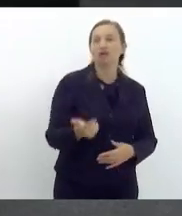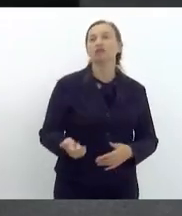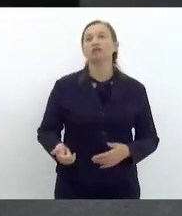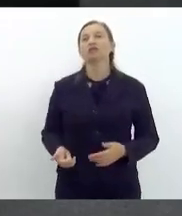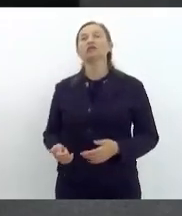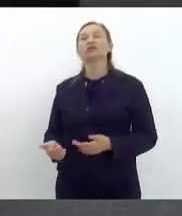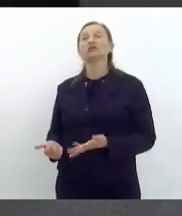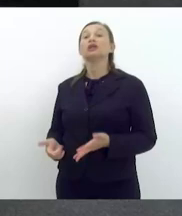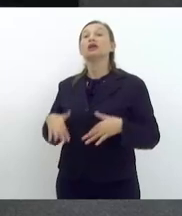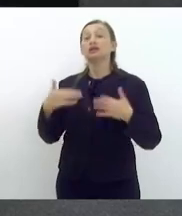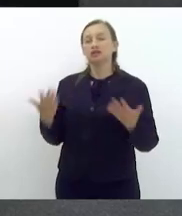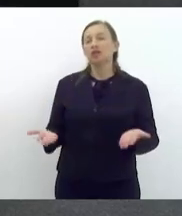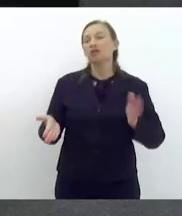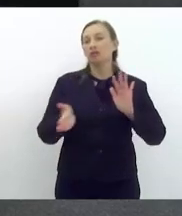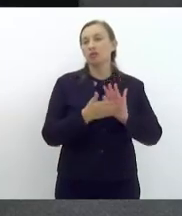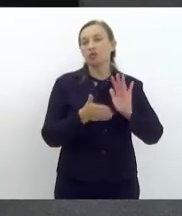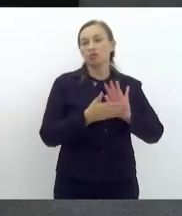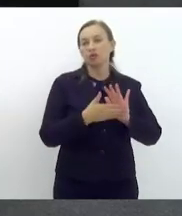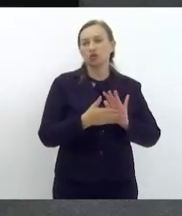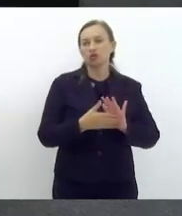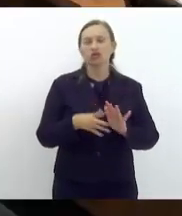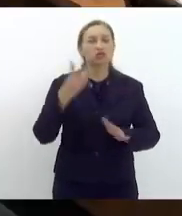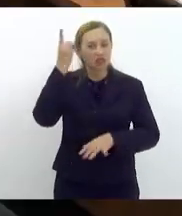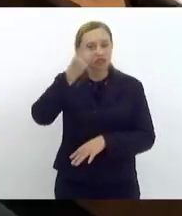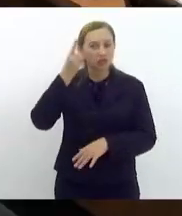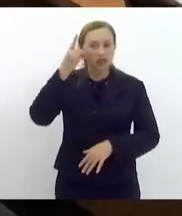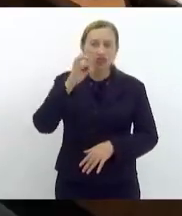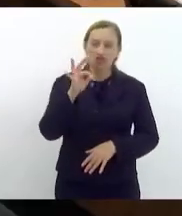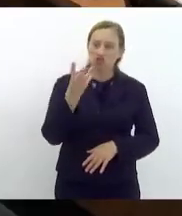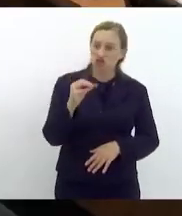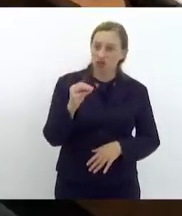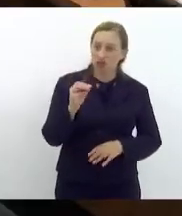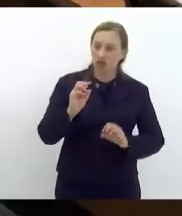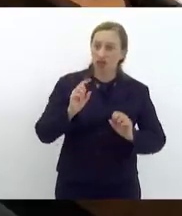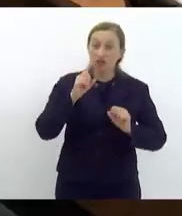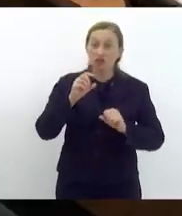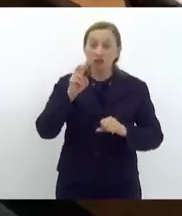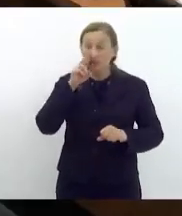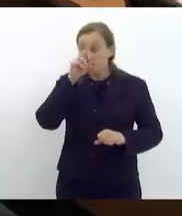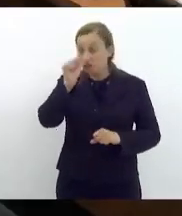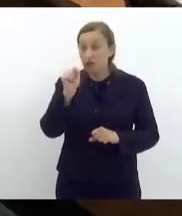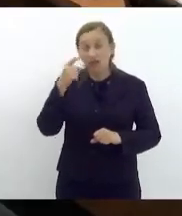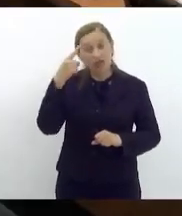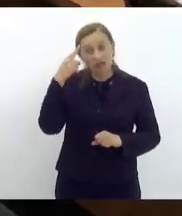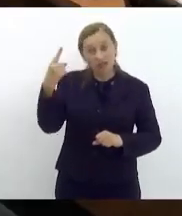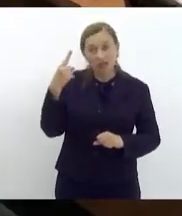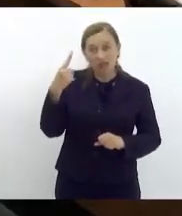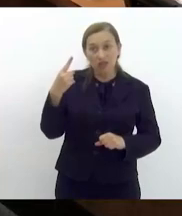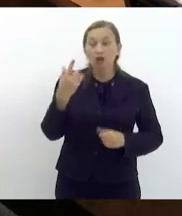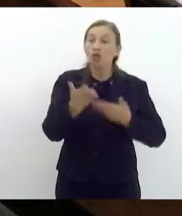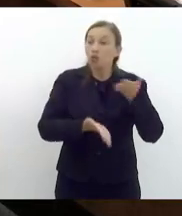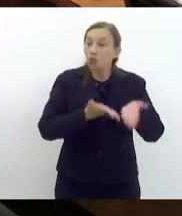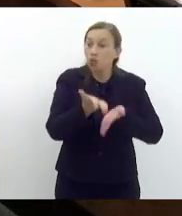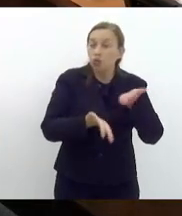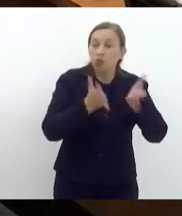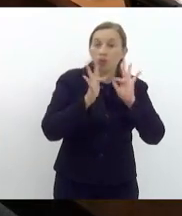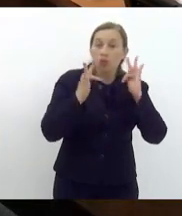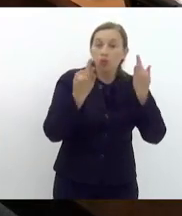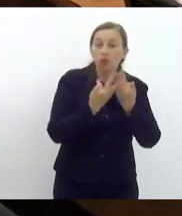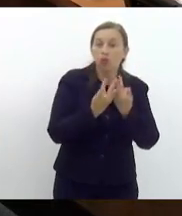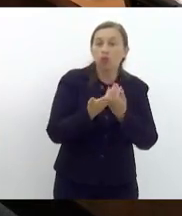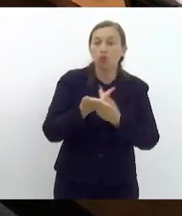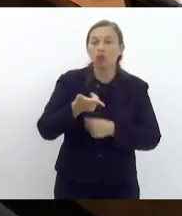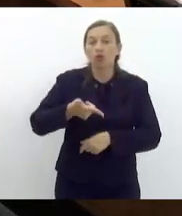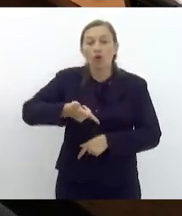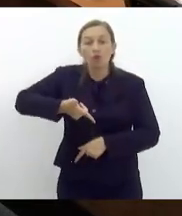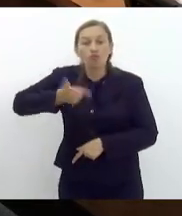matar. Então, a proposta do deputado Tiago Galhaço, ela fortalece a ideia de que nós temos que cuidar das famílias, desses baleados,